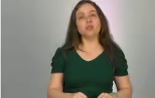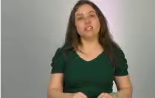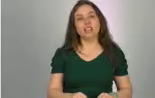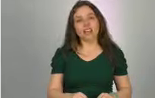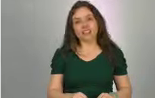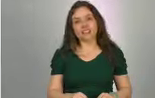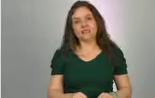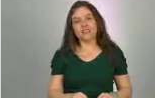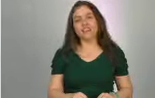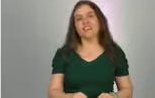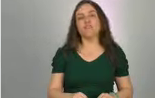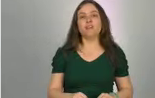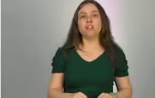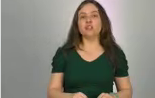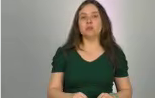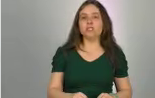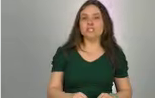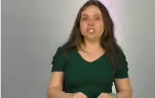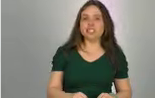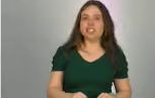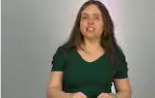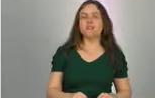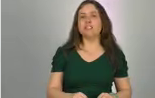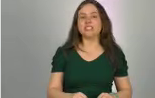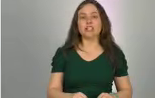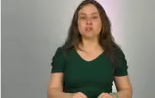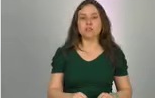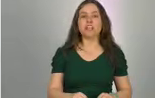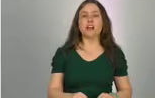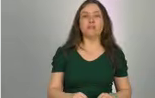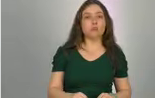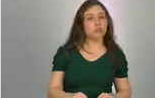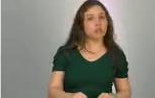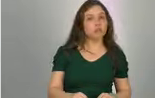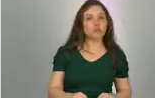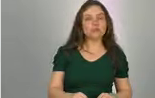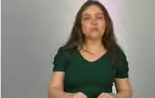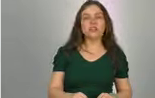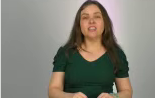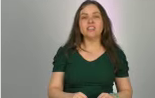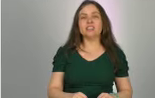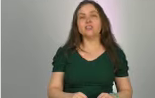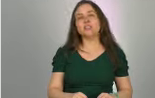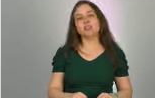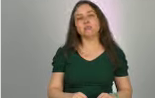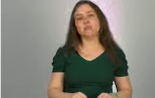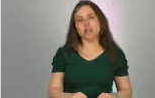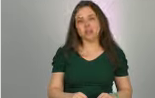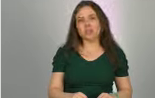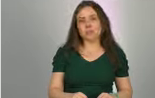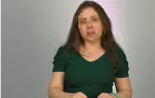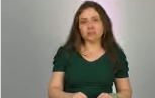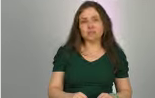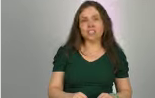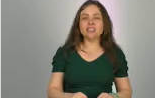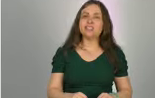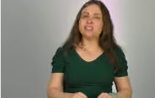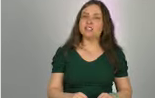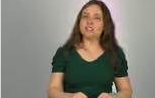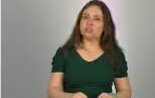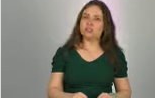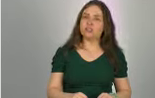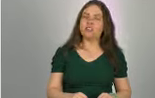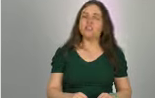eu sou bibliotecária na faculdade de medicina da Universidade Federal do Rio Grande do Sul e nós estamos participando